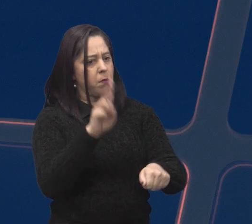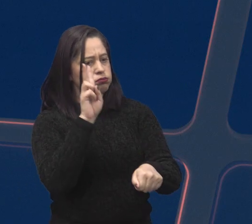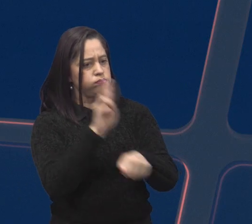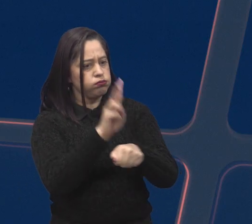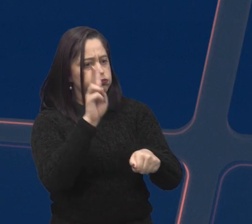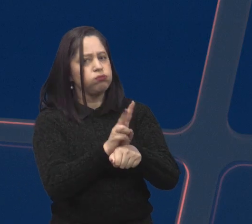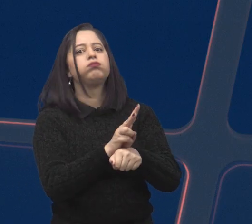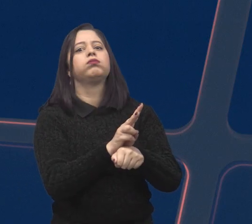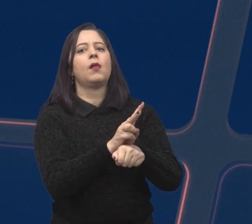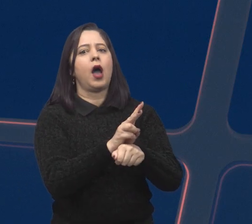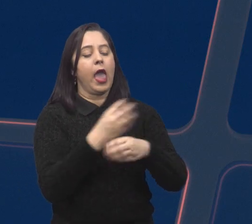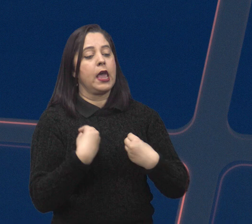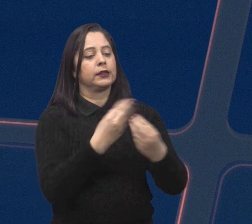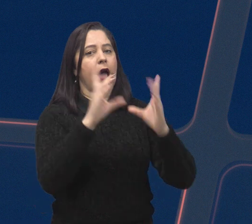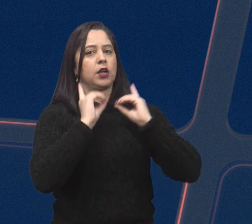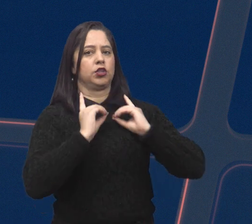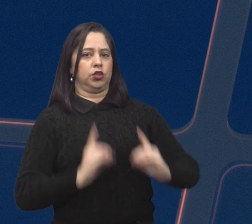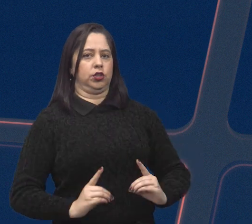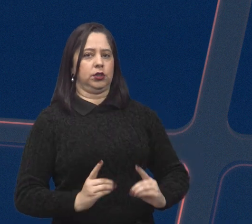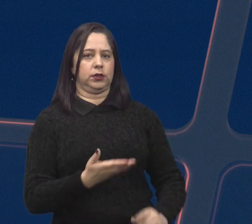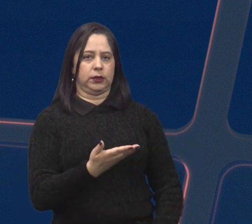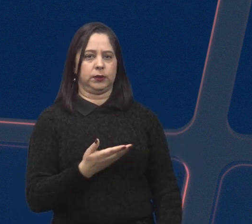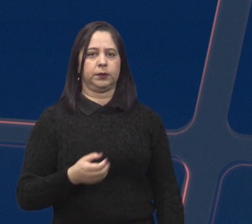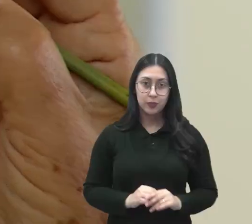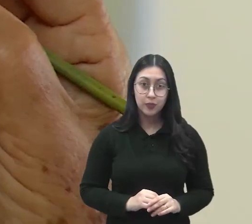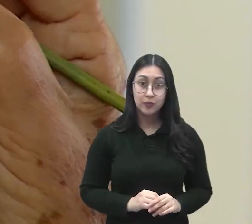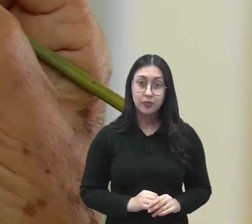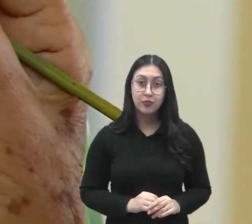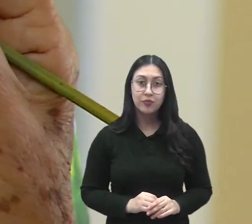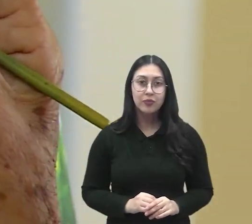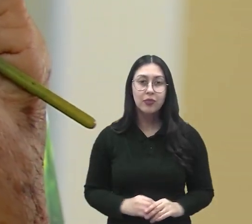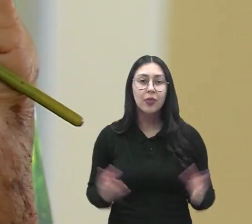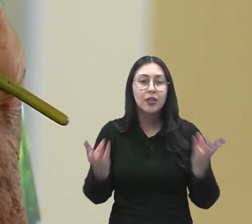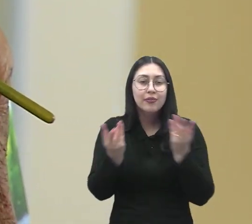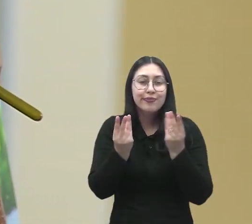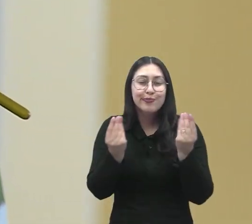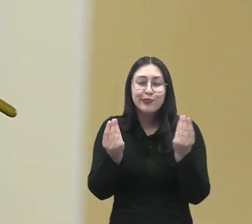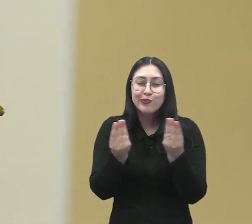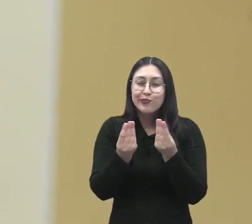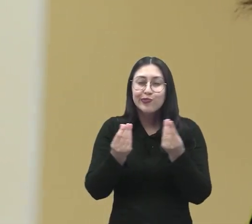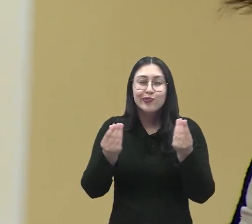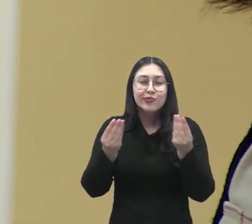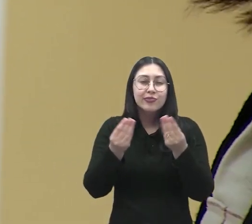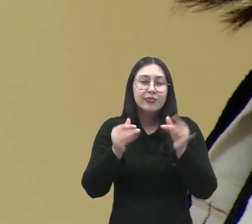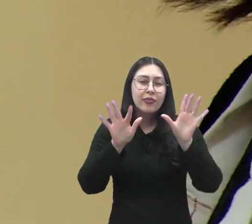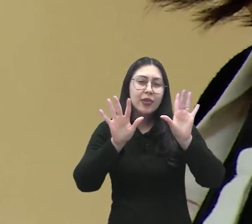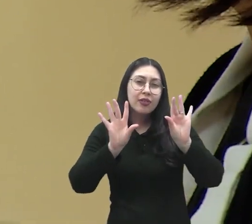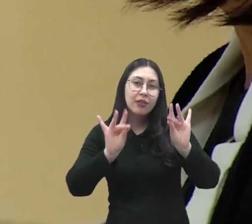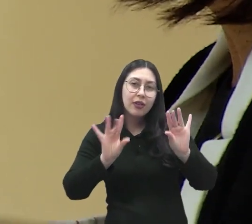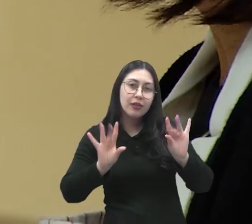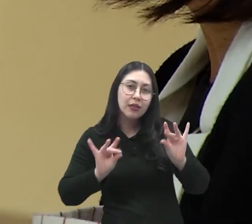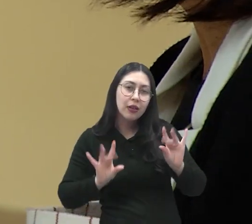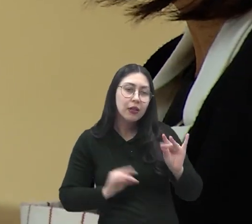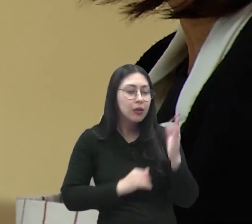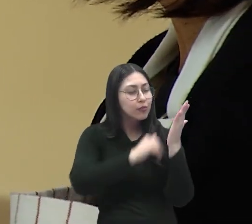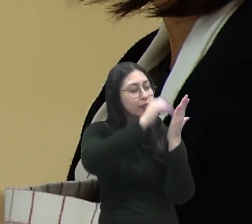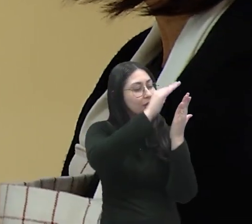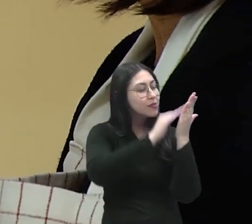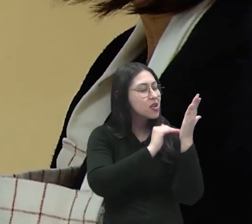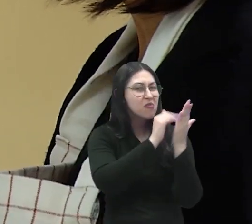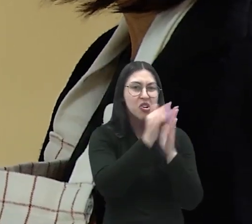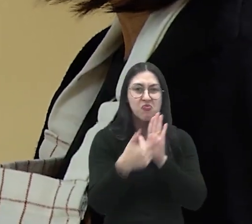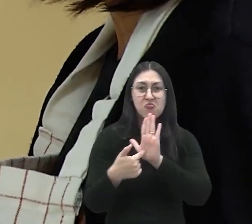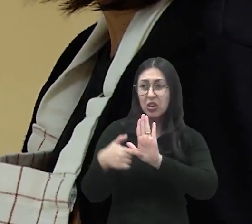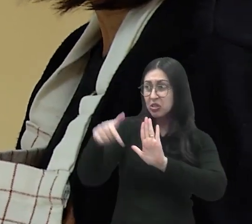que garantam proteção e dignidade. A delicadeza das pinceladas contrasta com a força